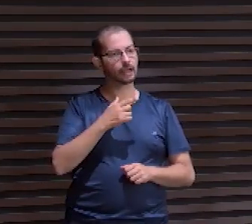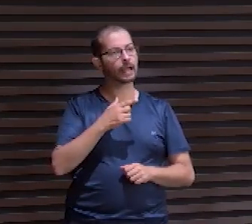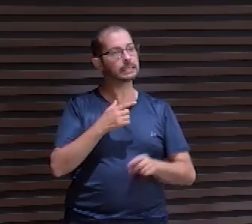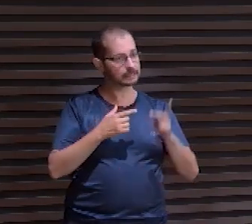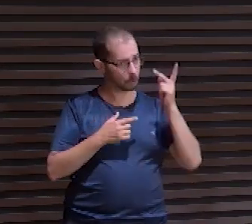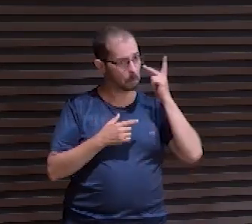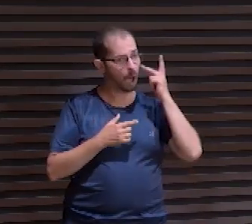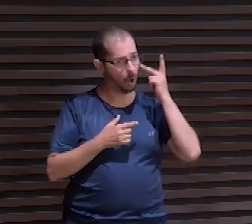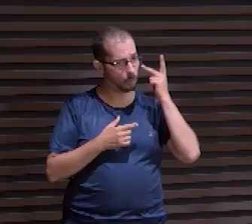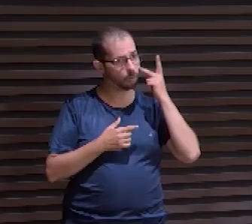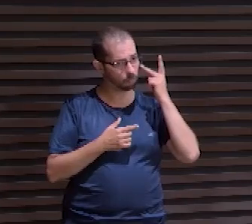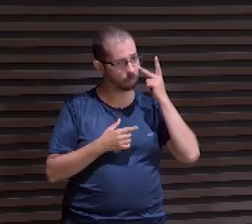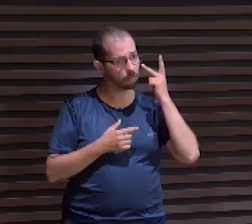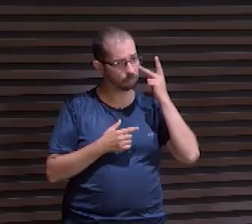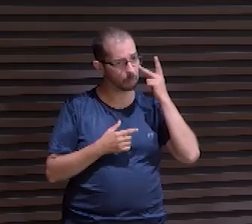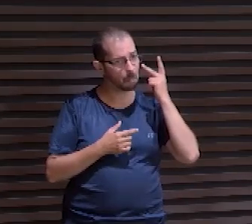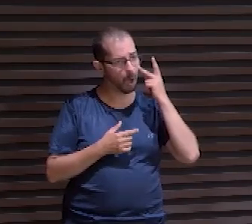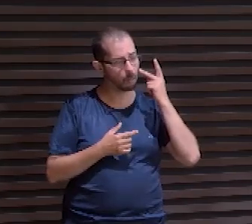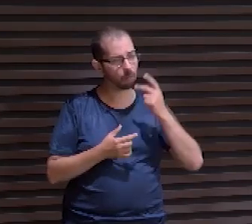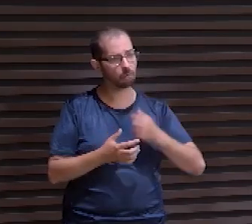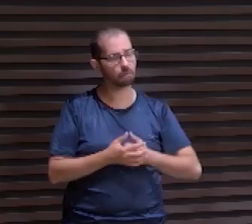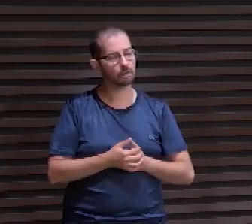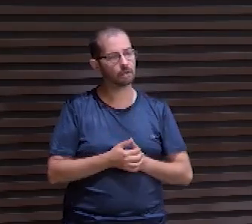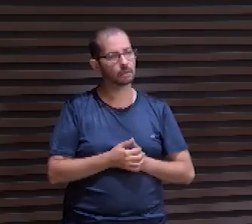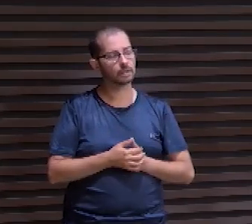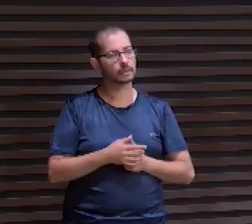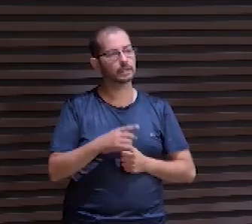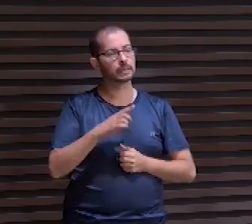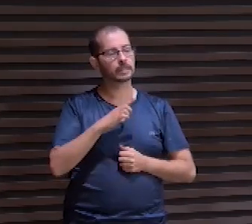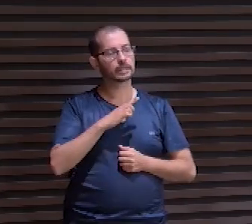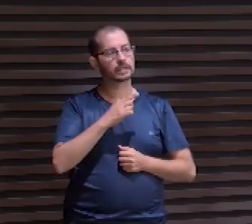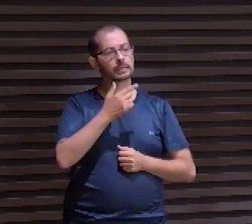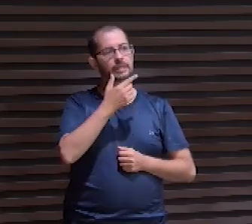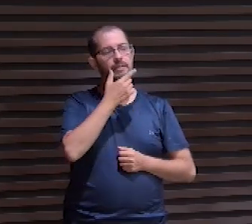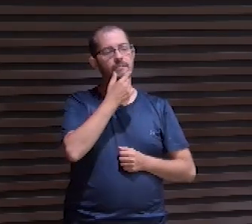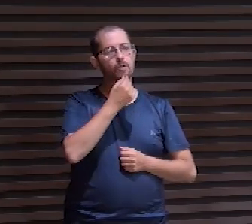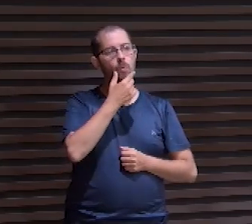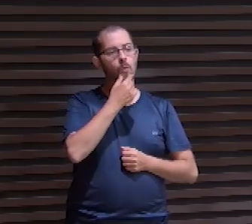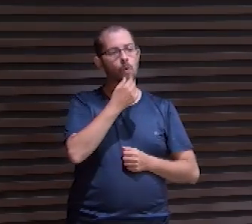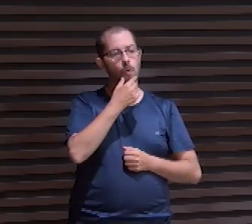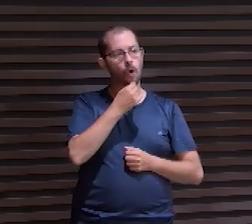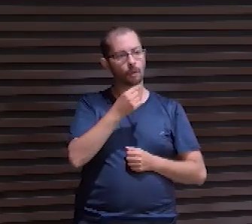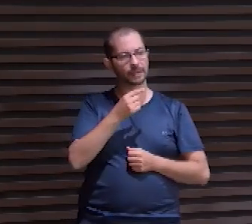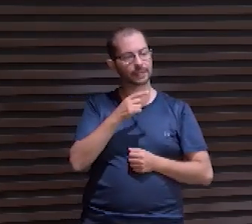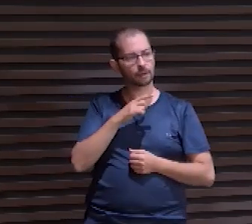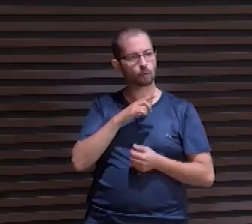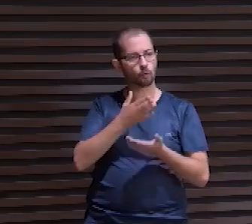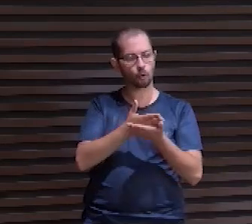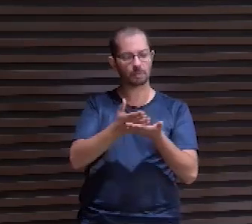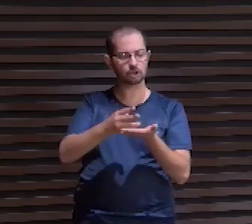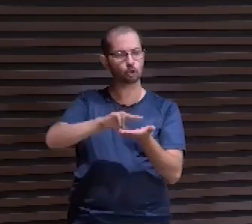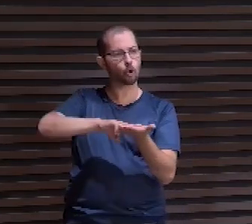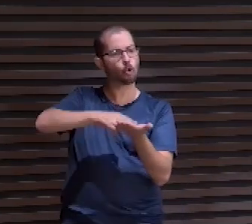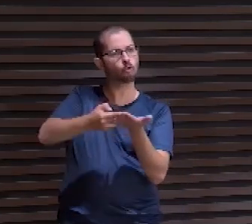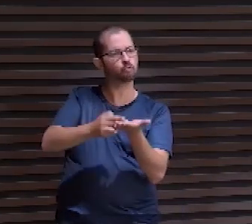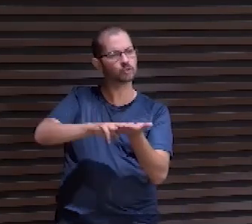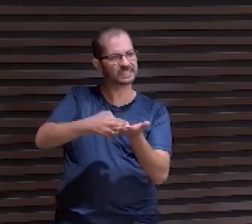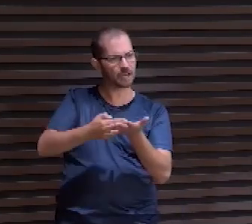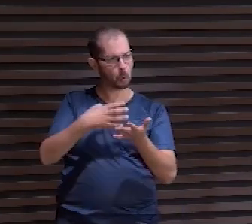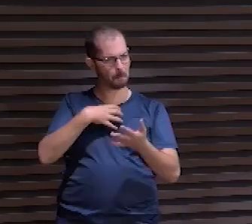lá em São Paulo. Expulsaram a legião e ele contou todo o projeto.